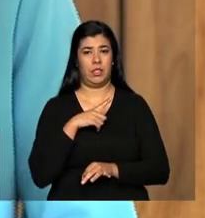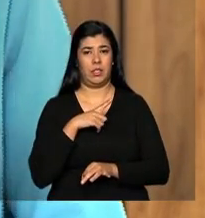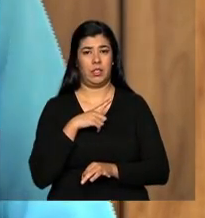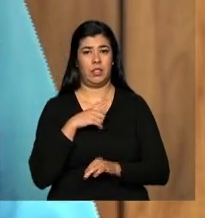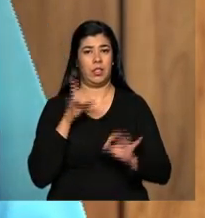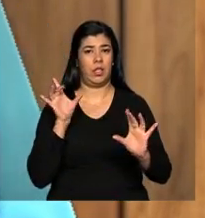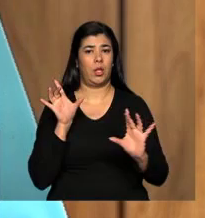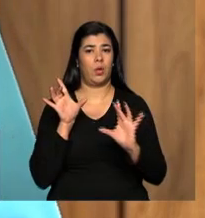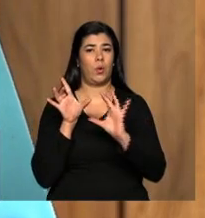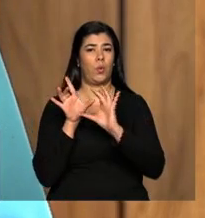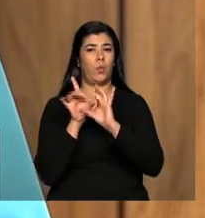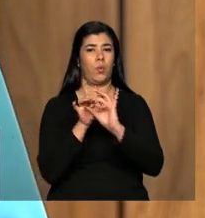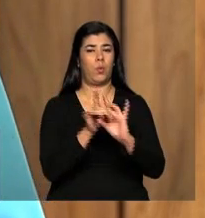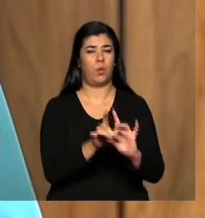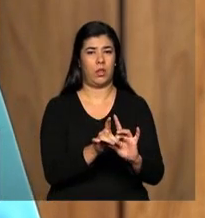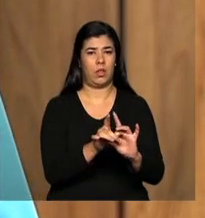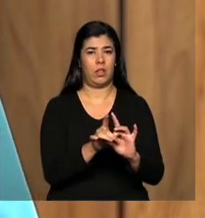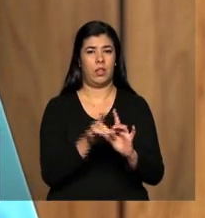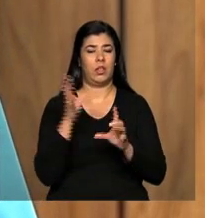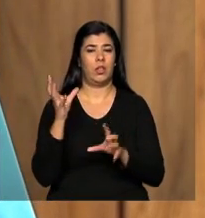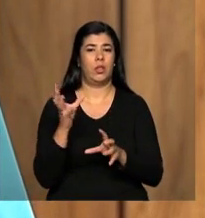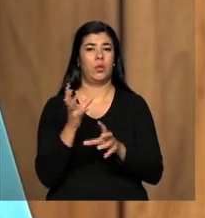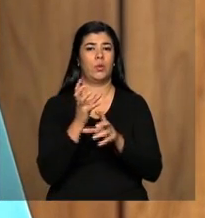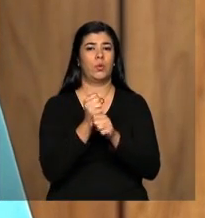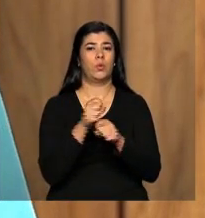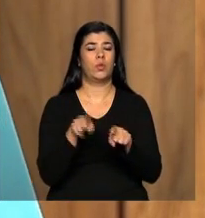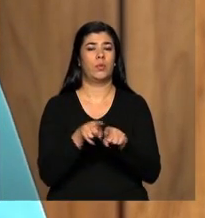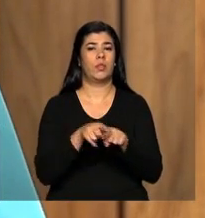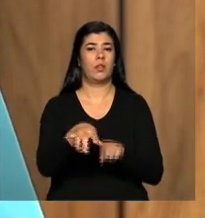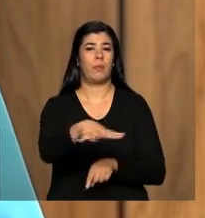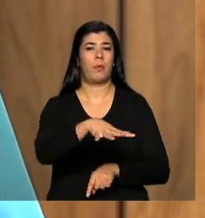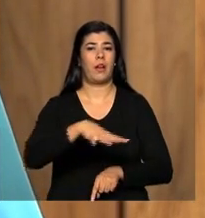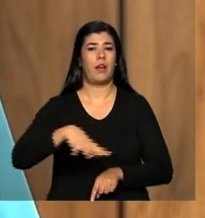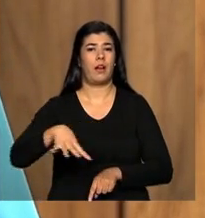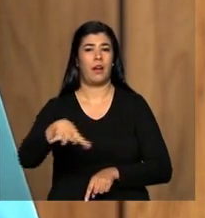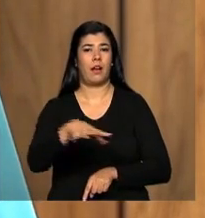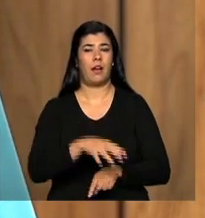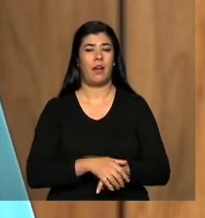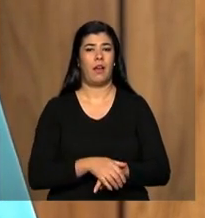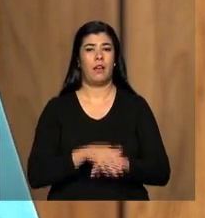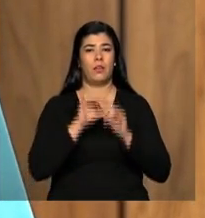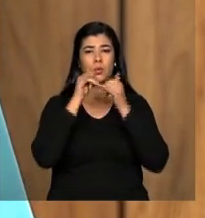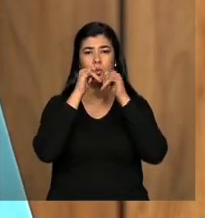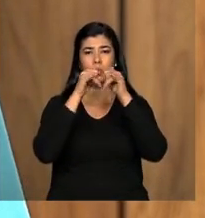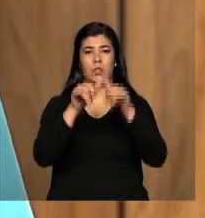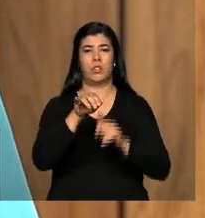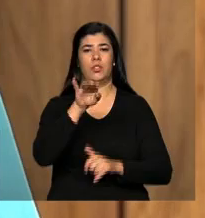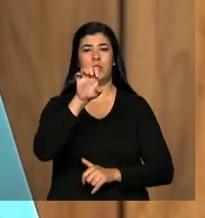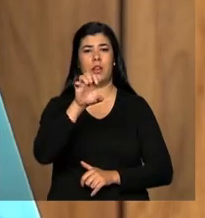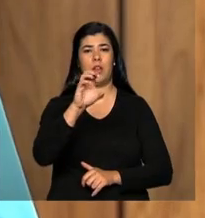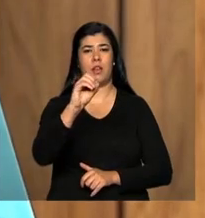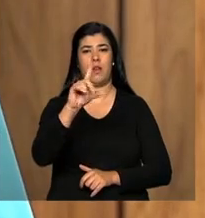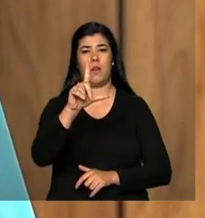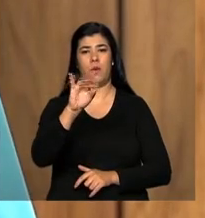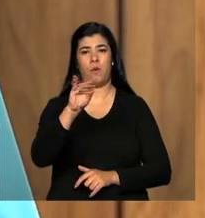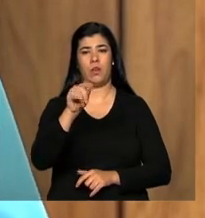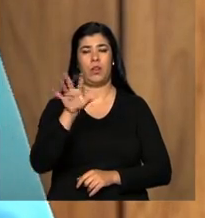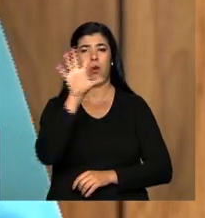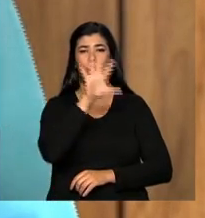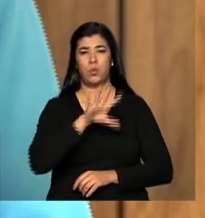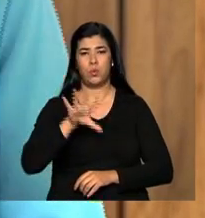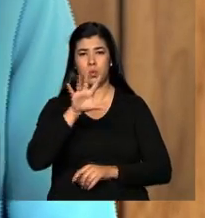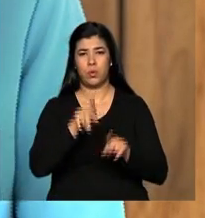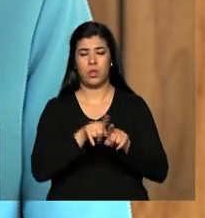interconexão soma-se ao parque eólico de Artilheiros, que produz energia e de